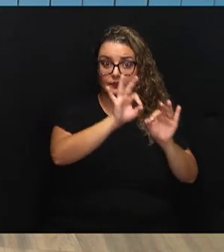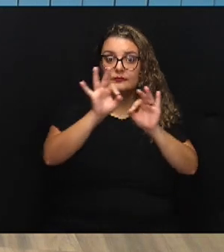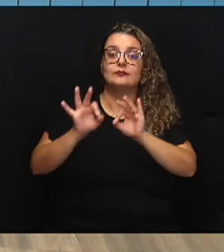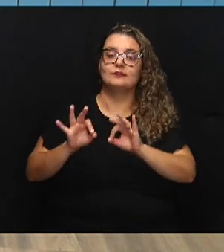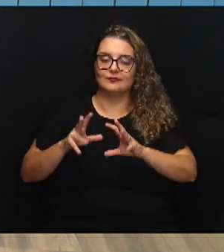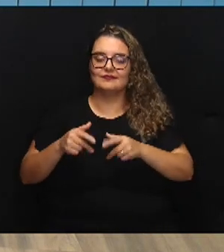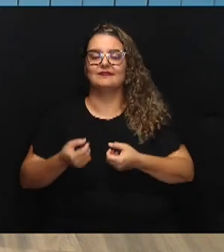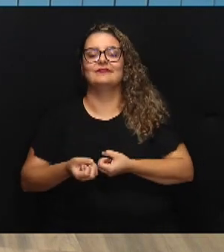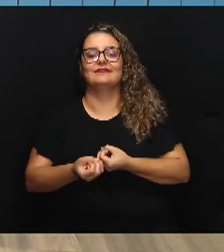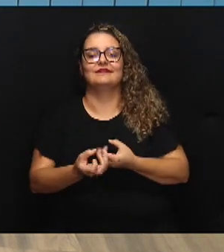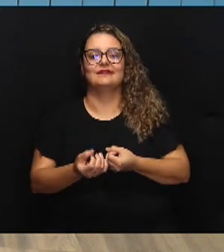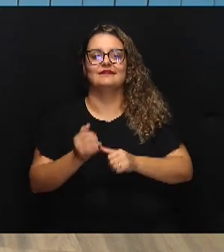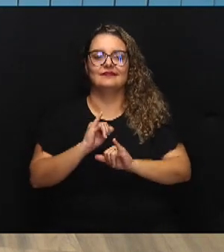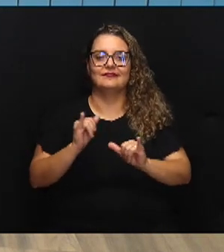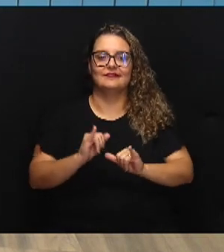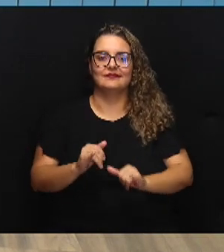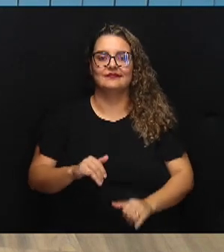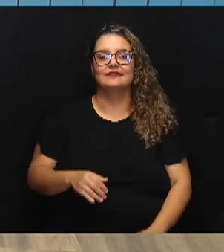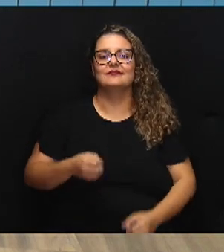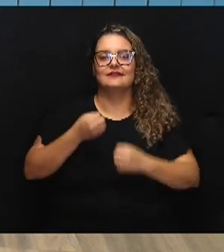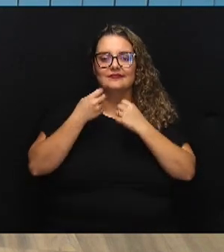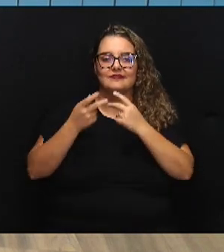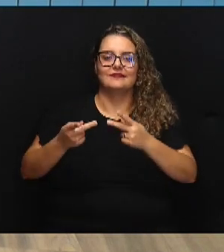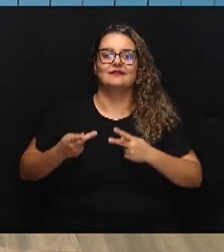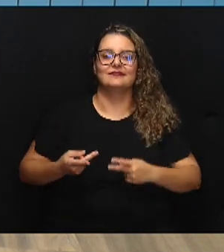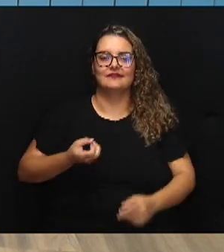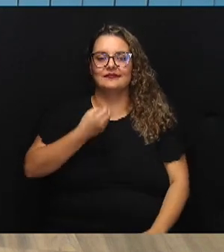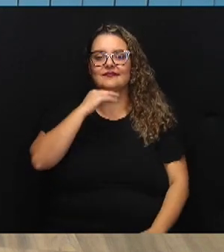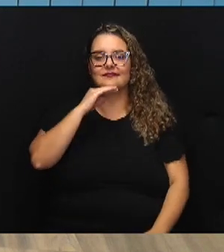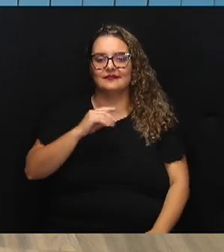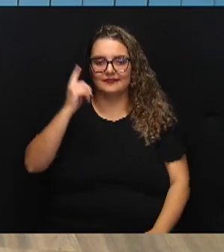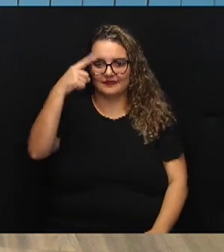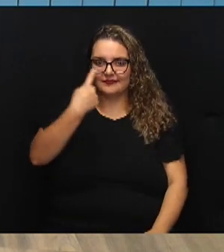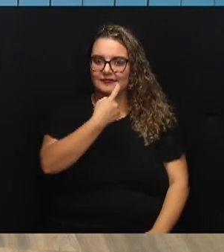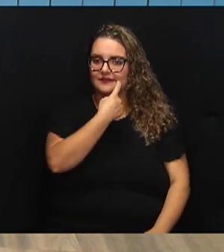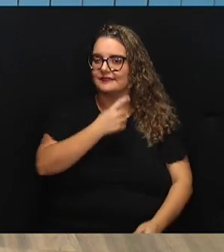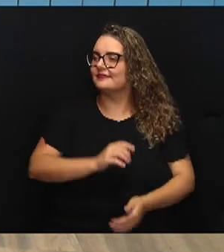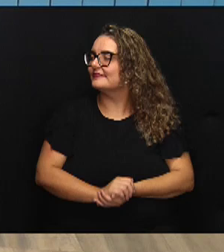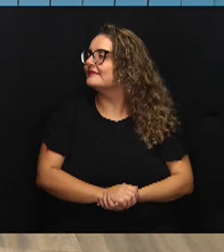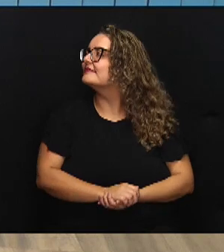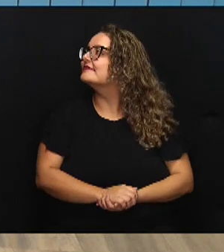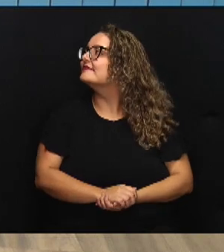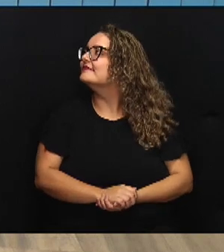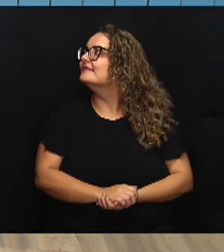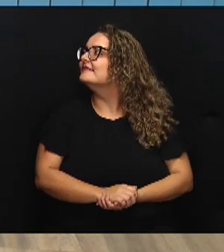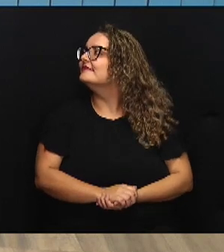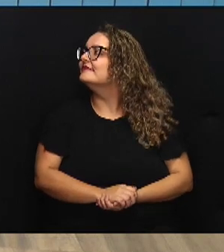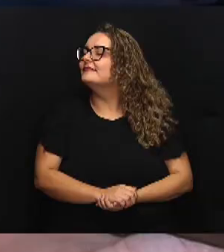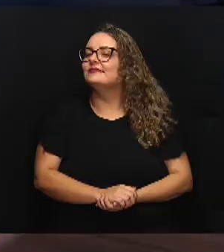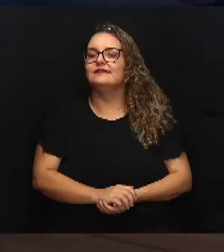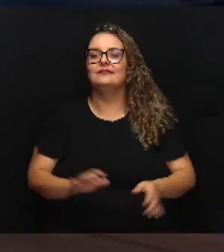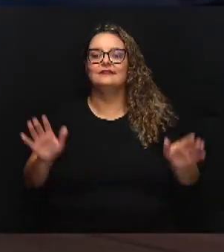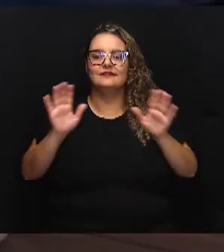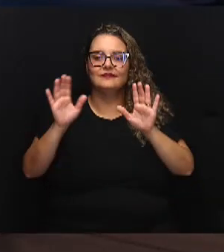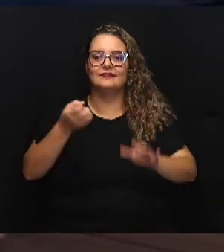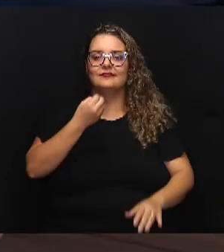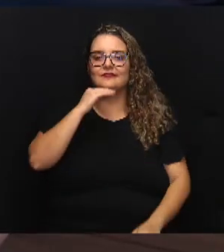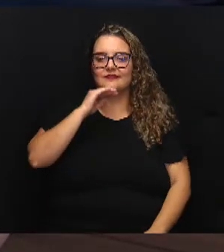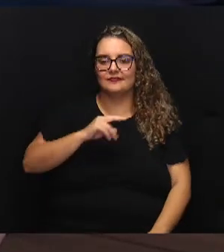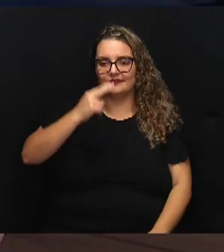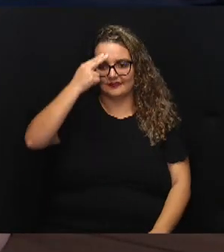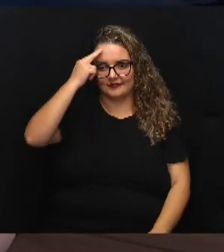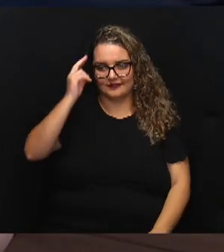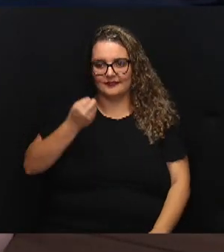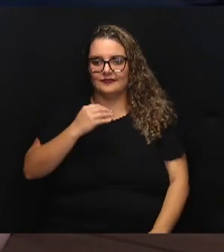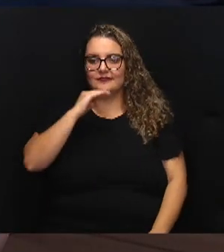e traz agora as informações. Então seja bem-vinda e boa tarde, Mina. Boa tarde, Gabriel. Boa tarde a